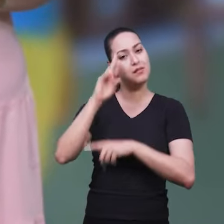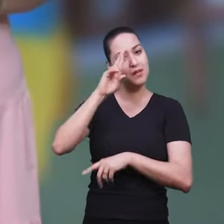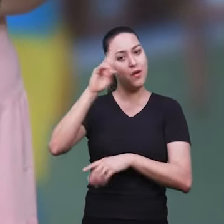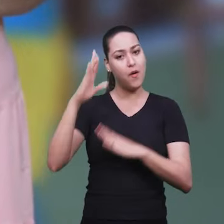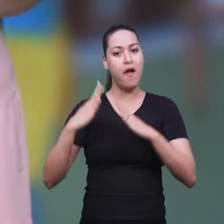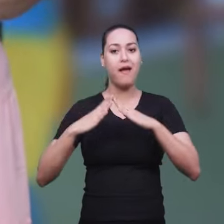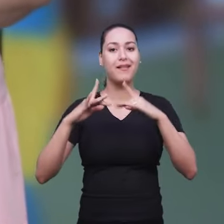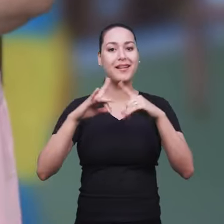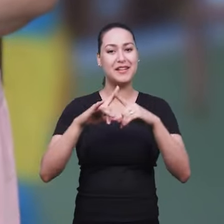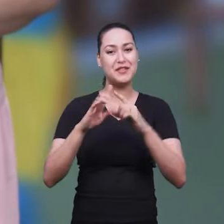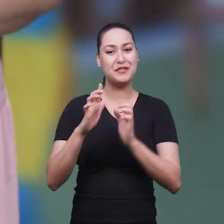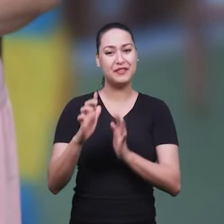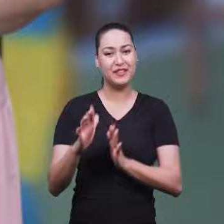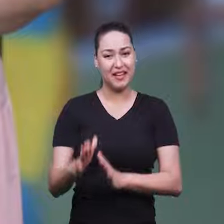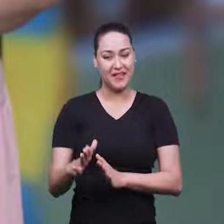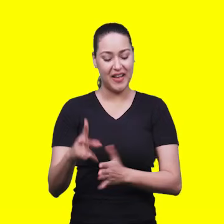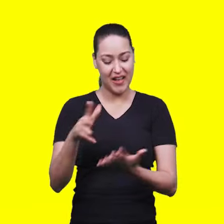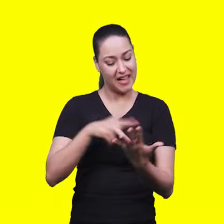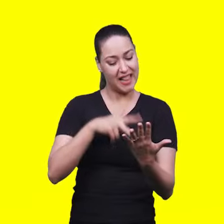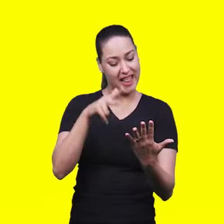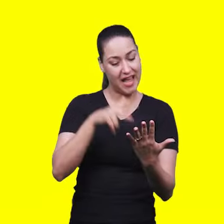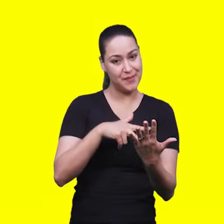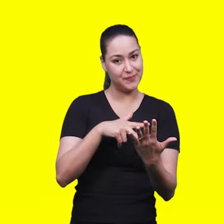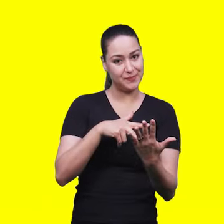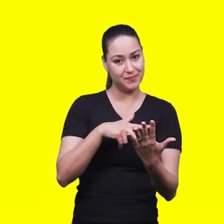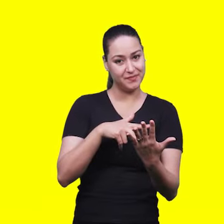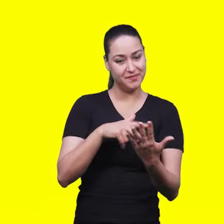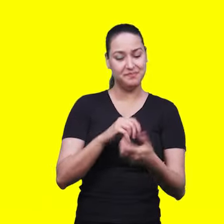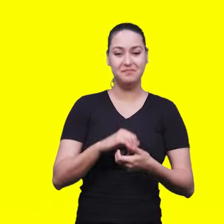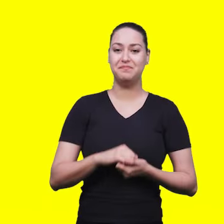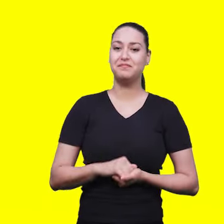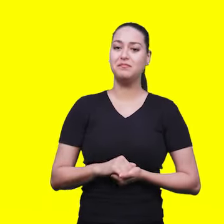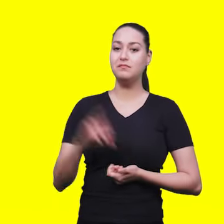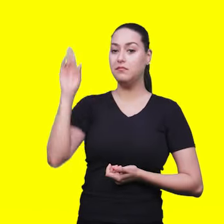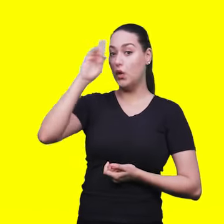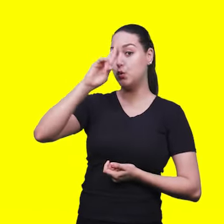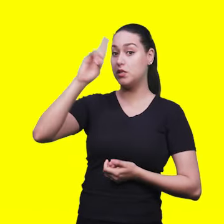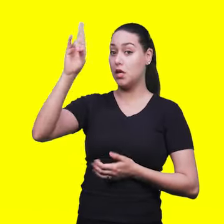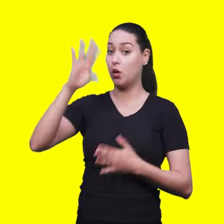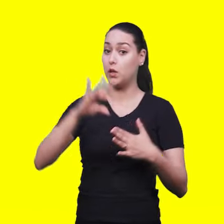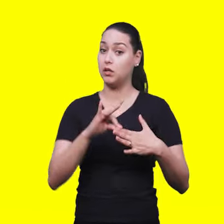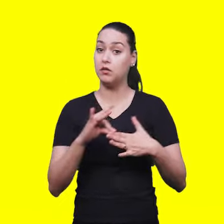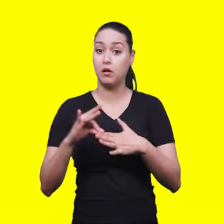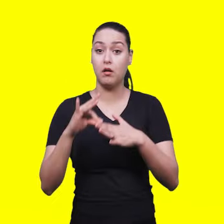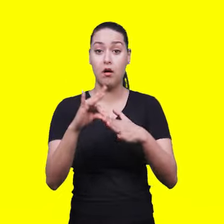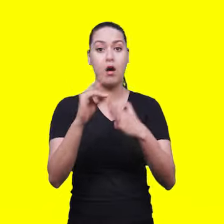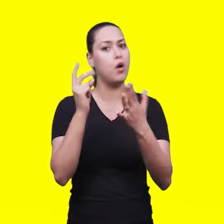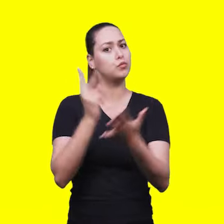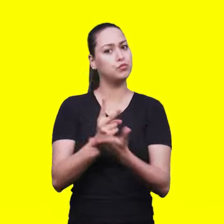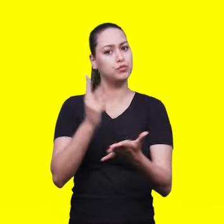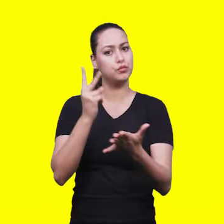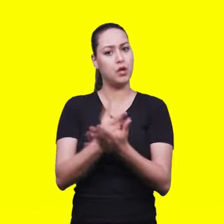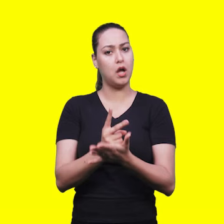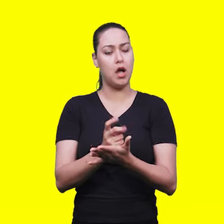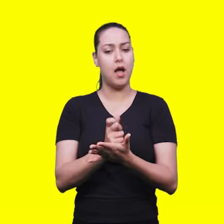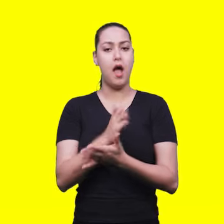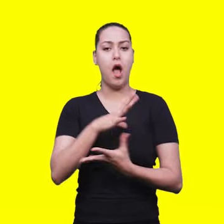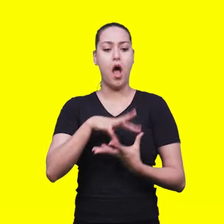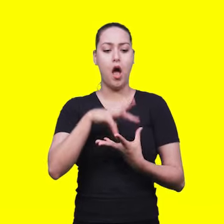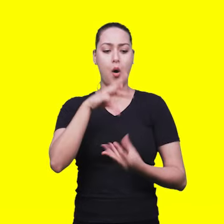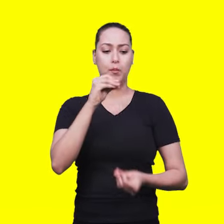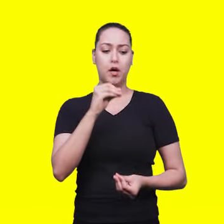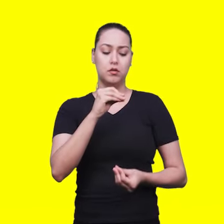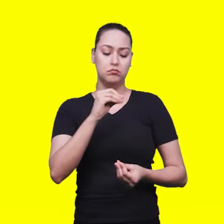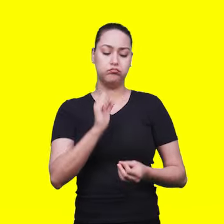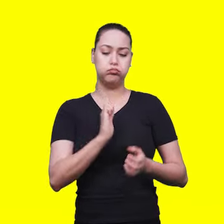igreja fiel. Vamos ler juntos? E o Senhor te guiará continuamente e fartará a tua alma